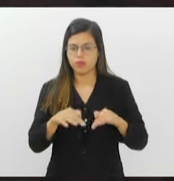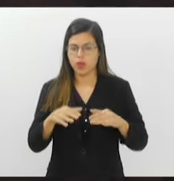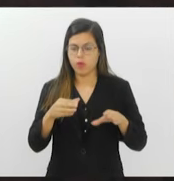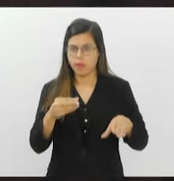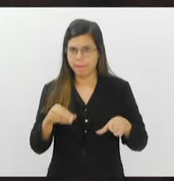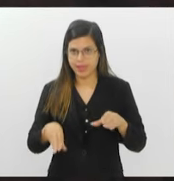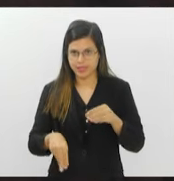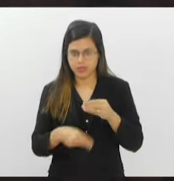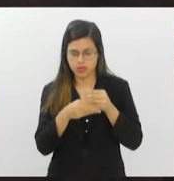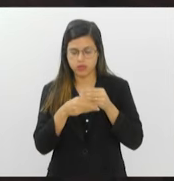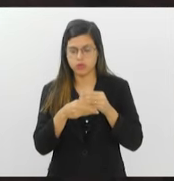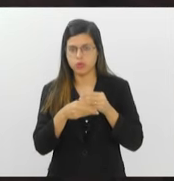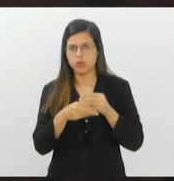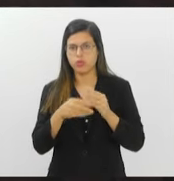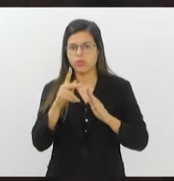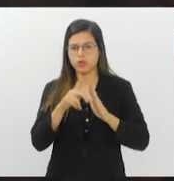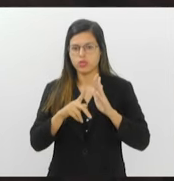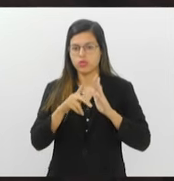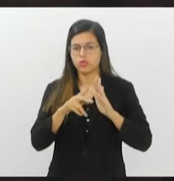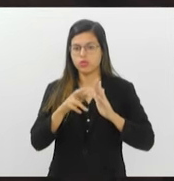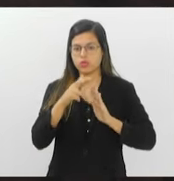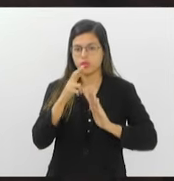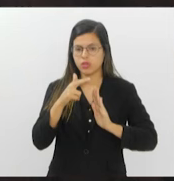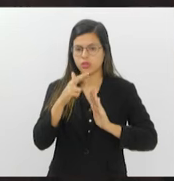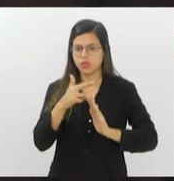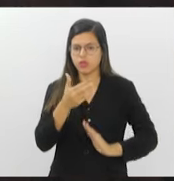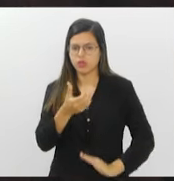emendada. Projeto de resolução número